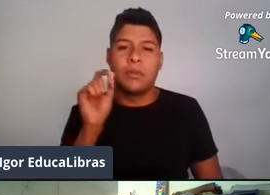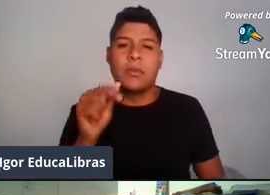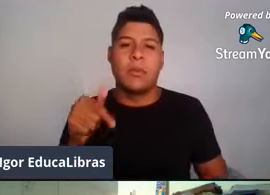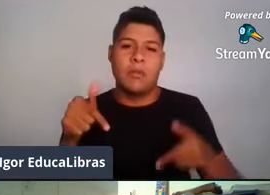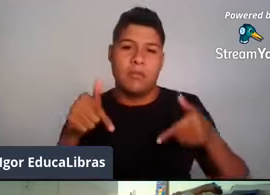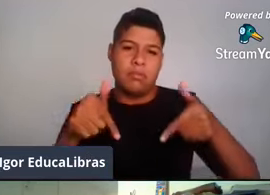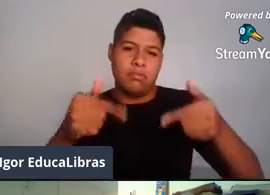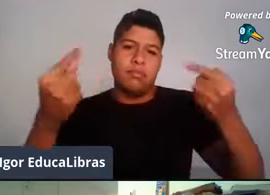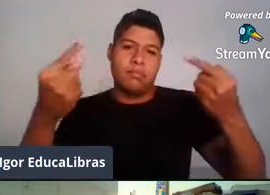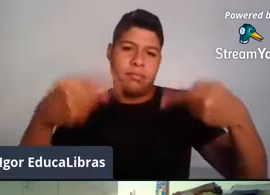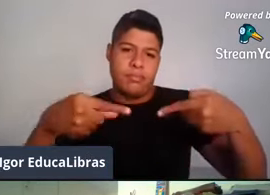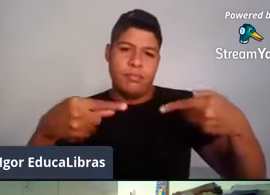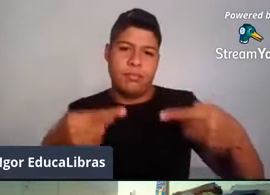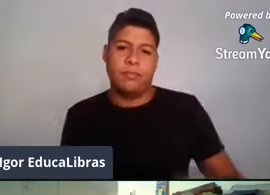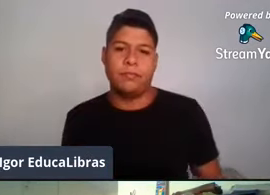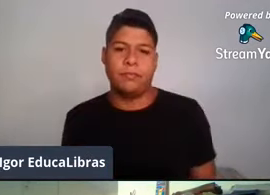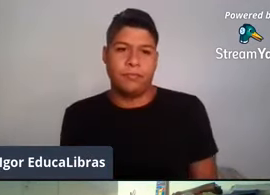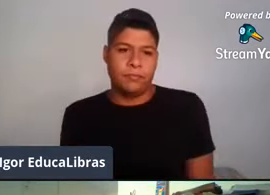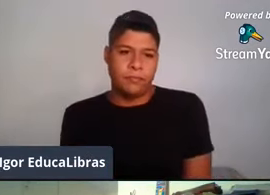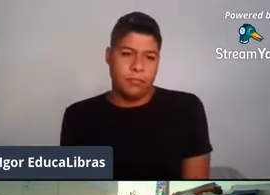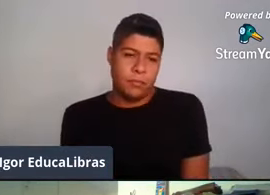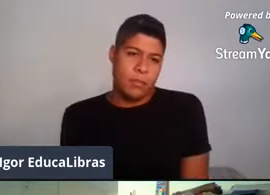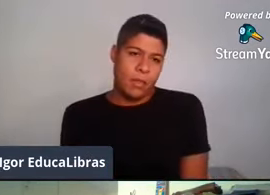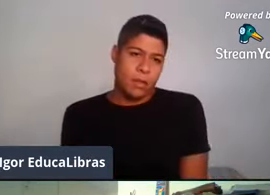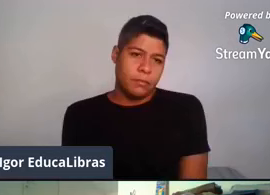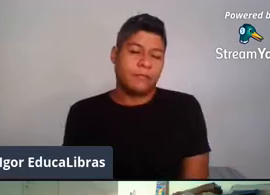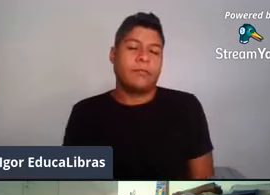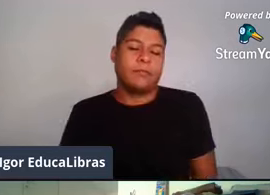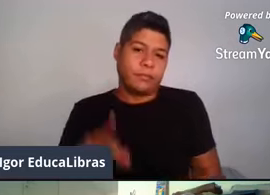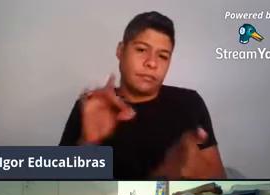desafio. Verdade. Eu tenho,